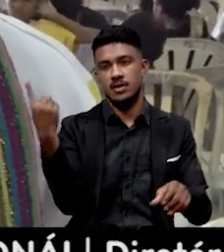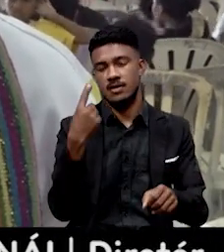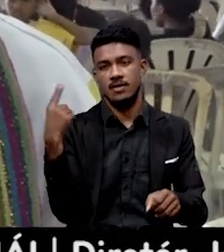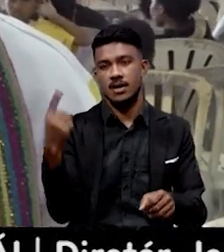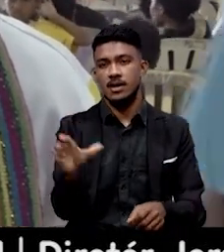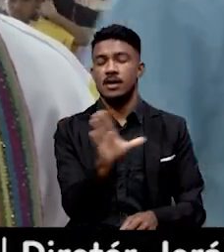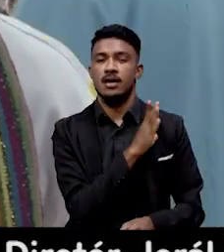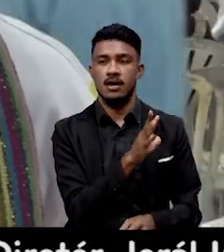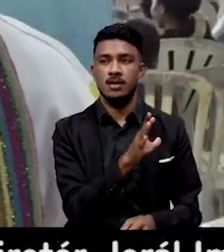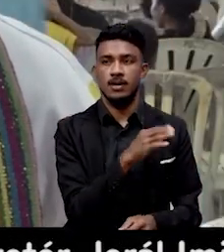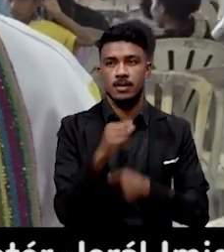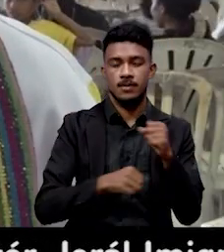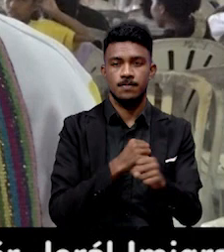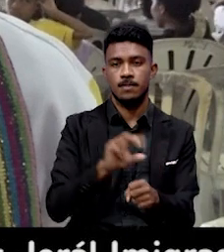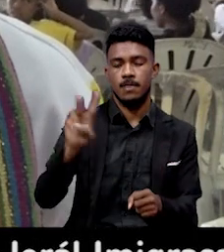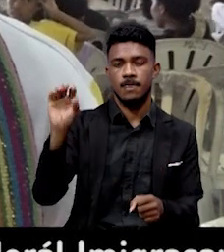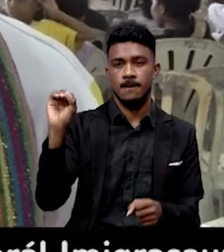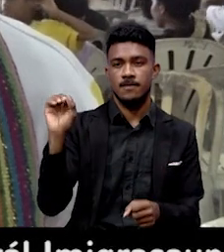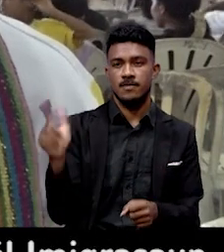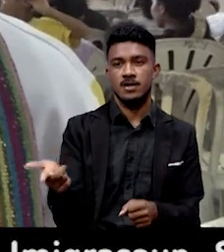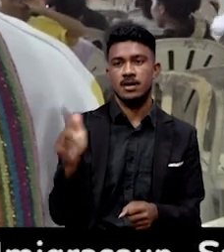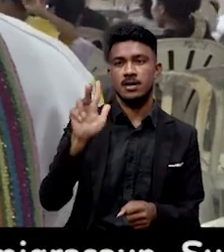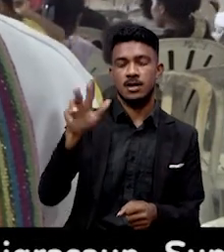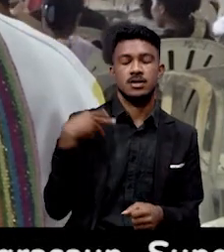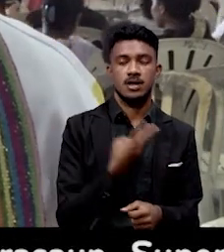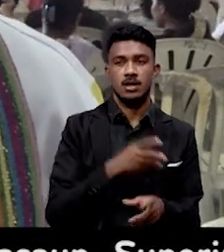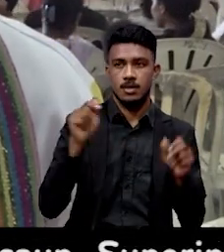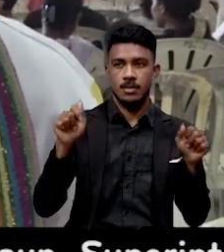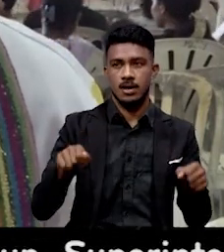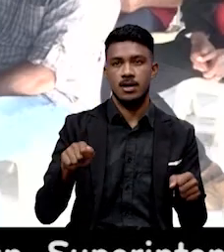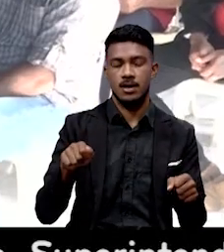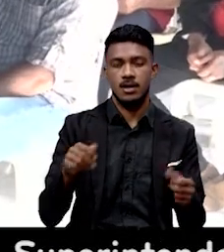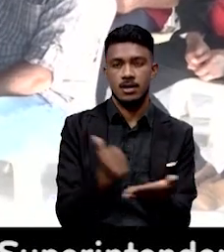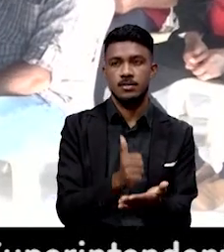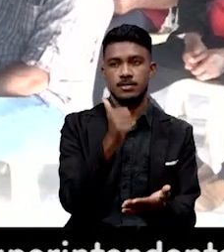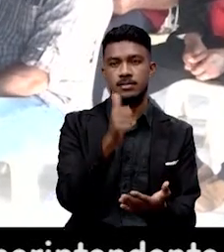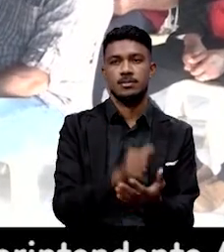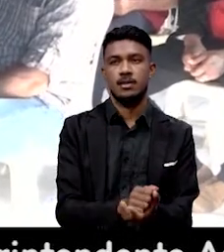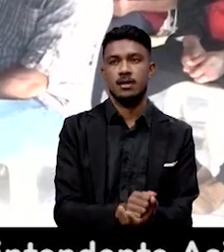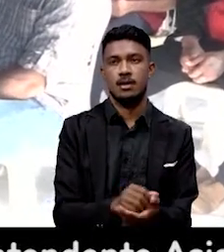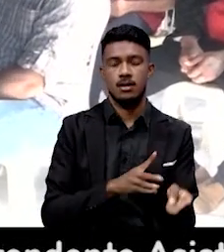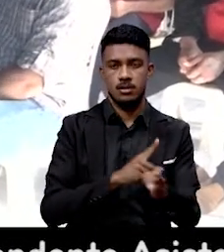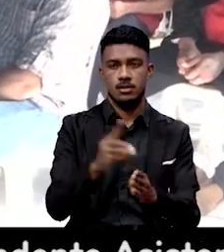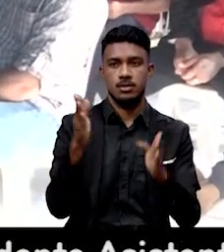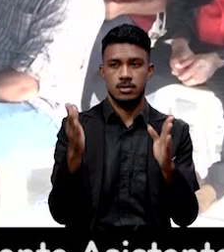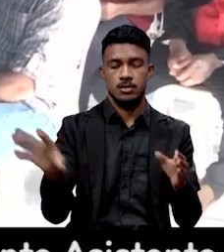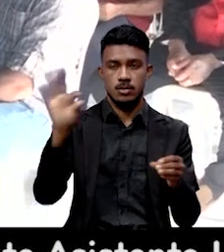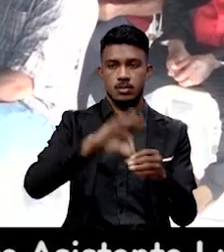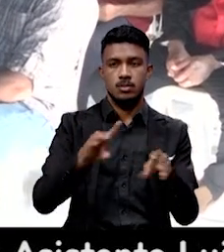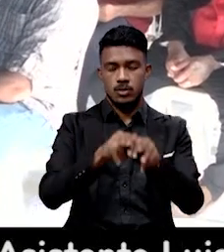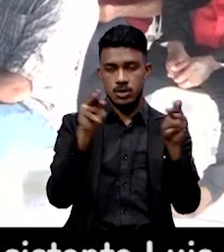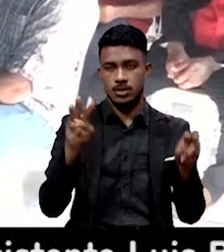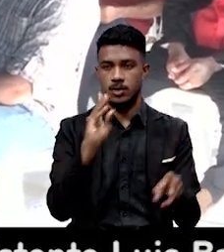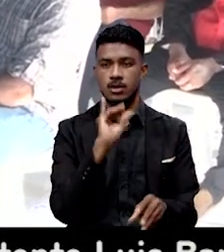hein kata ia 2023 ita bele eten fitore. Coordenador eleito município Díli mos